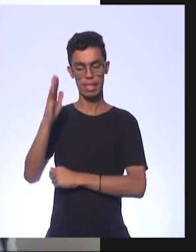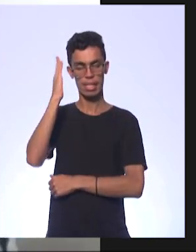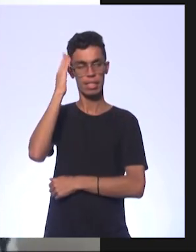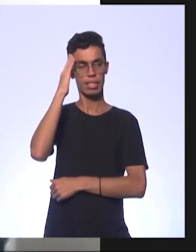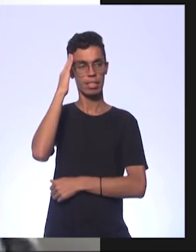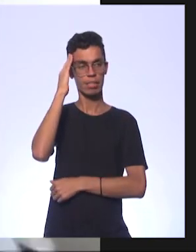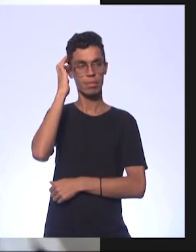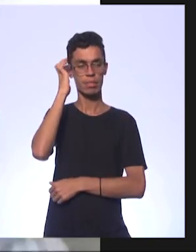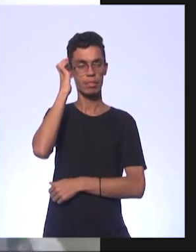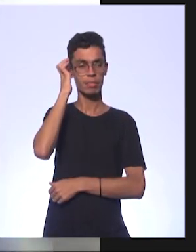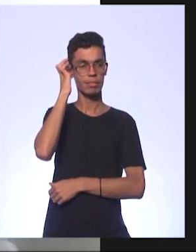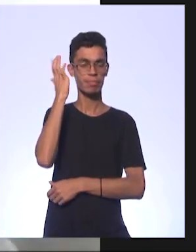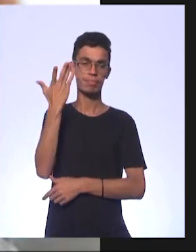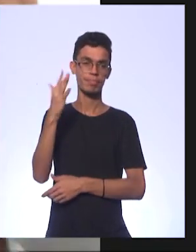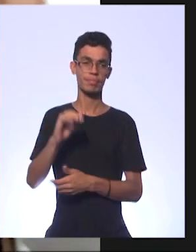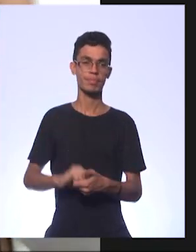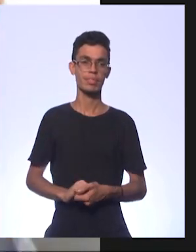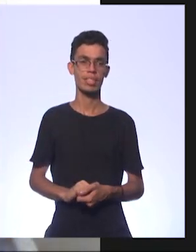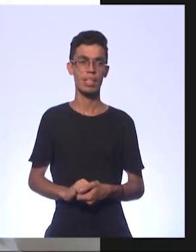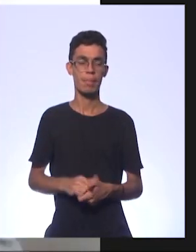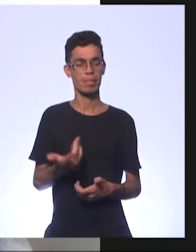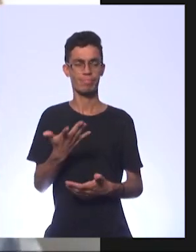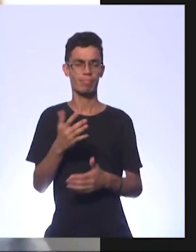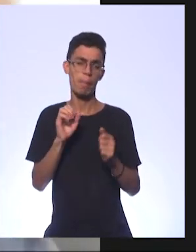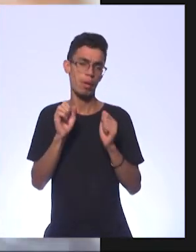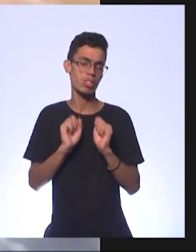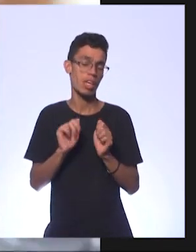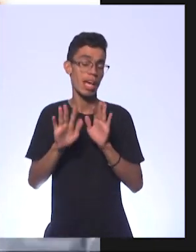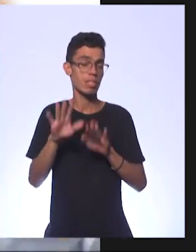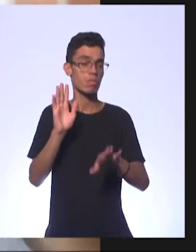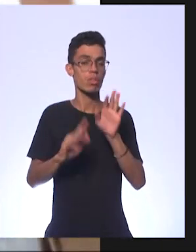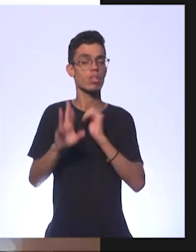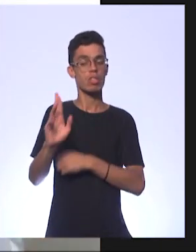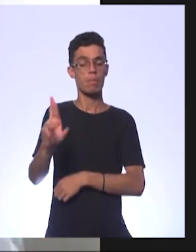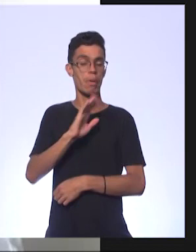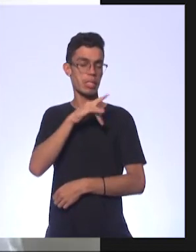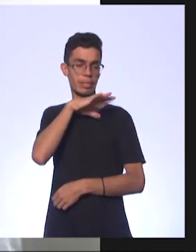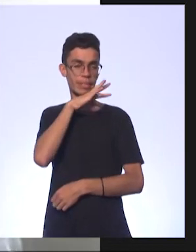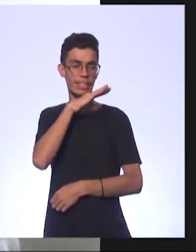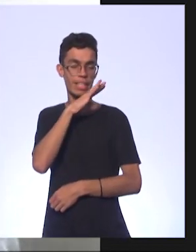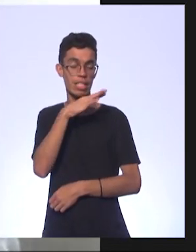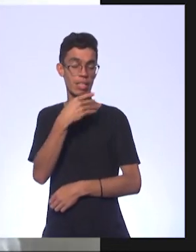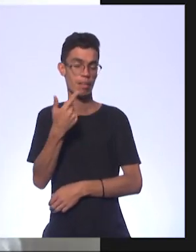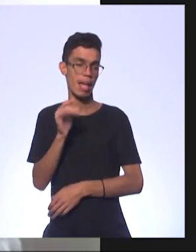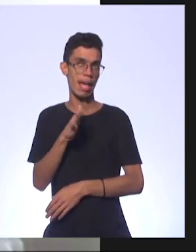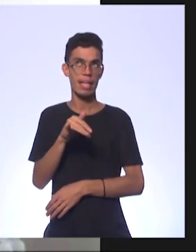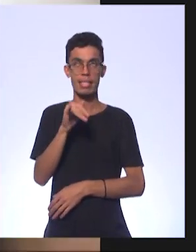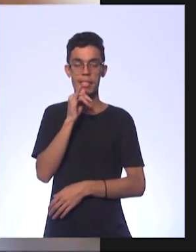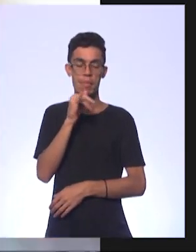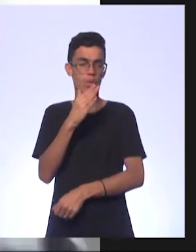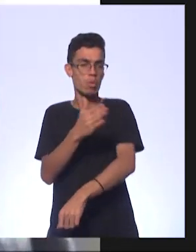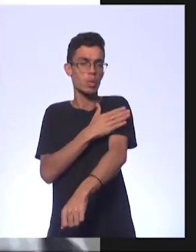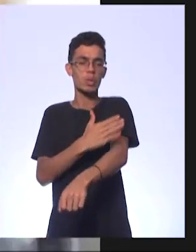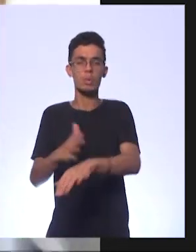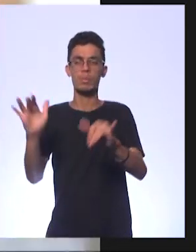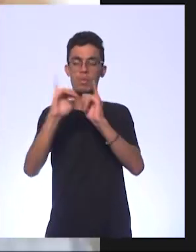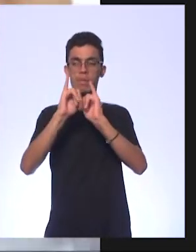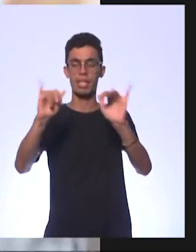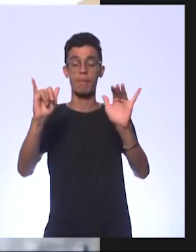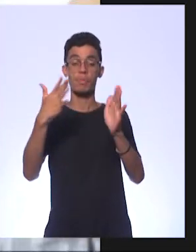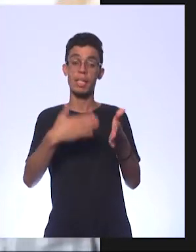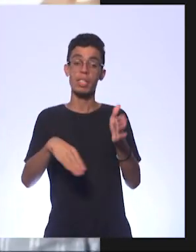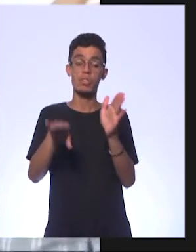A resposta melhor da turma pode ser horrível, né? Eu costumo falar que, até eu chegar em Belo Horizonte, eu era o melhor aluno